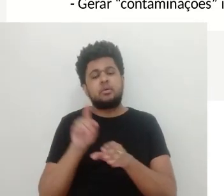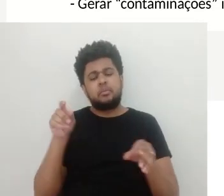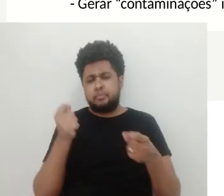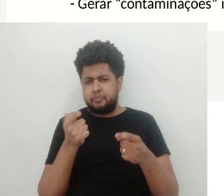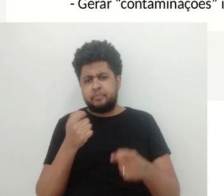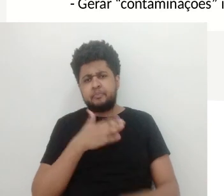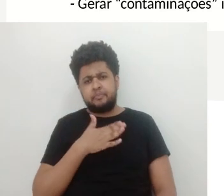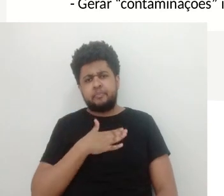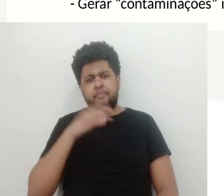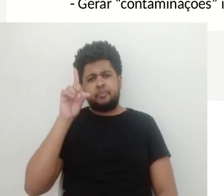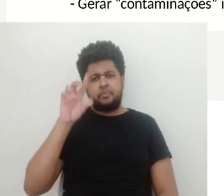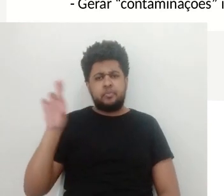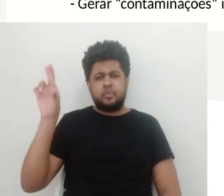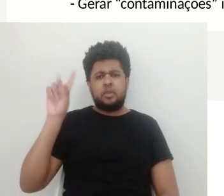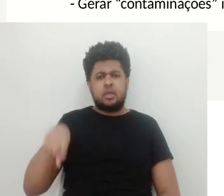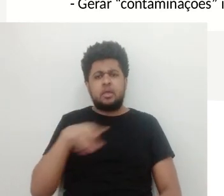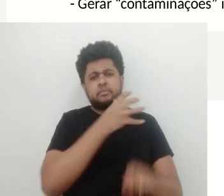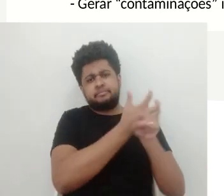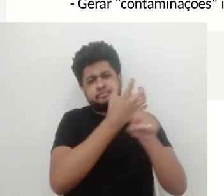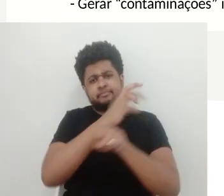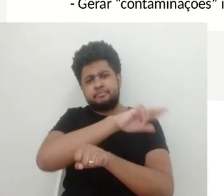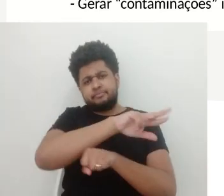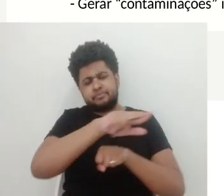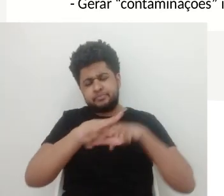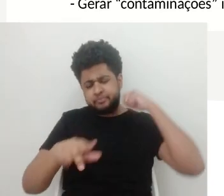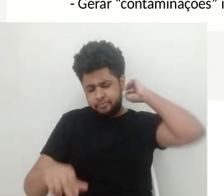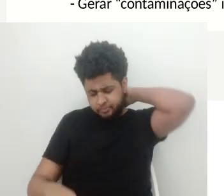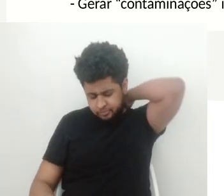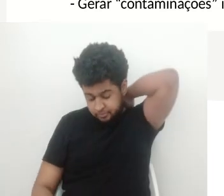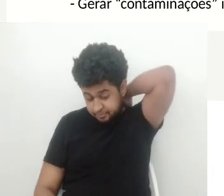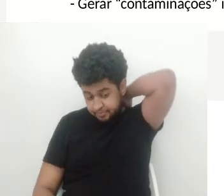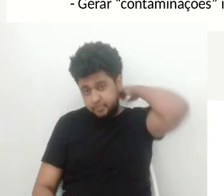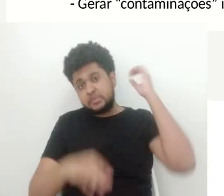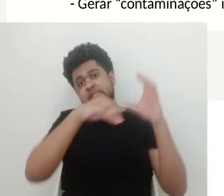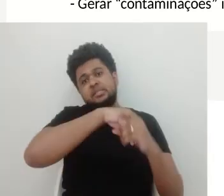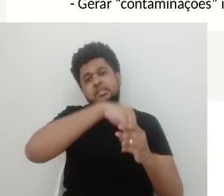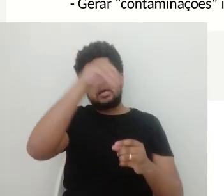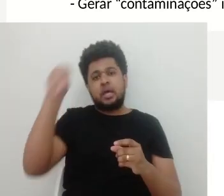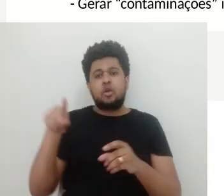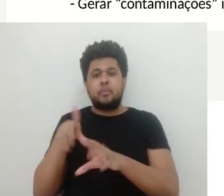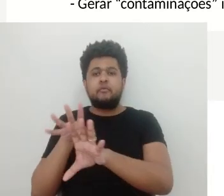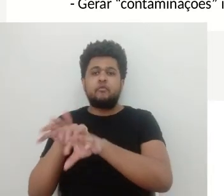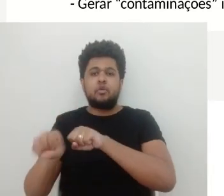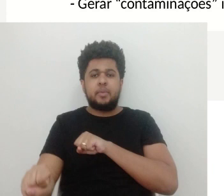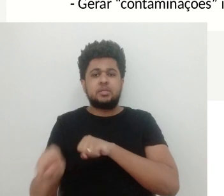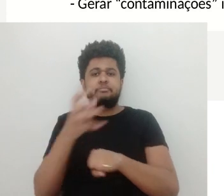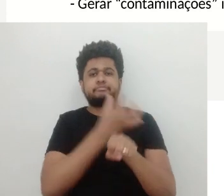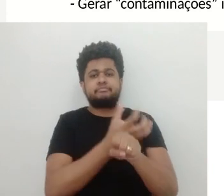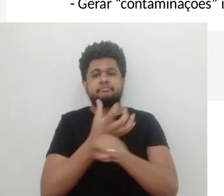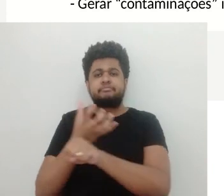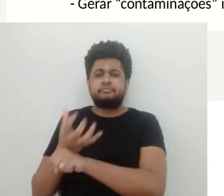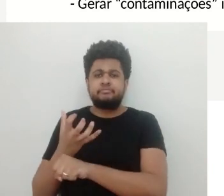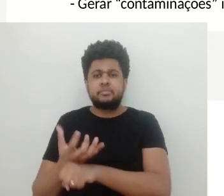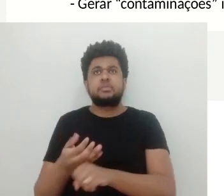essa contaminação, né? Talvez não se consiga com os colegas, mas se pode conseguir com alguns